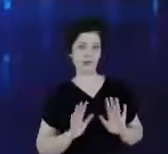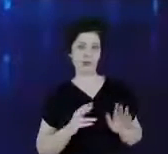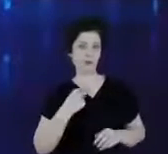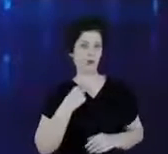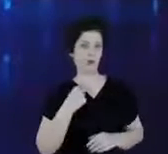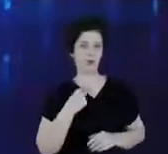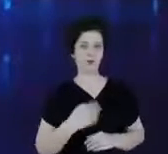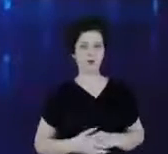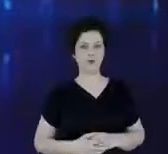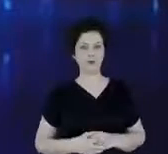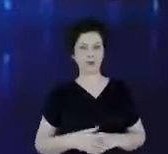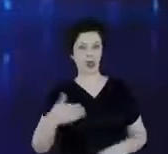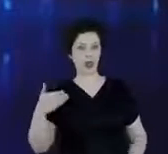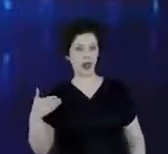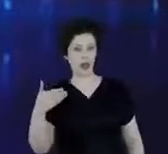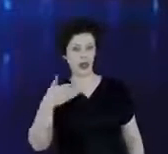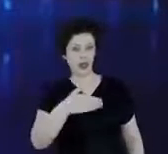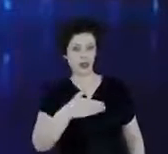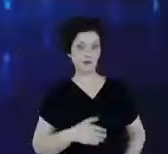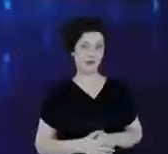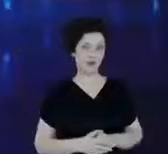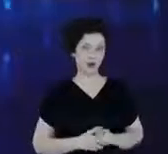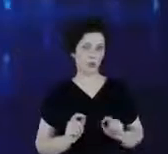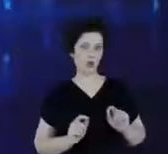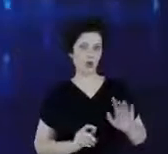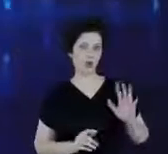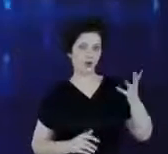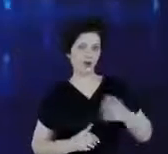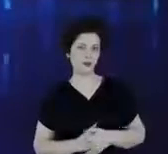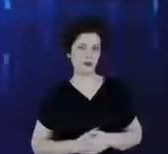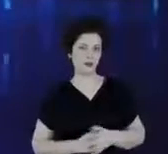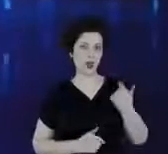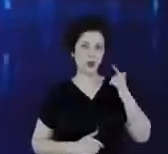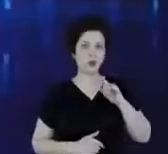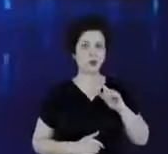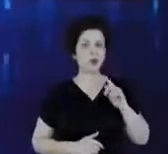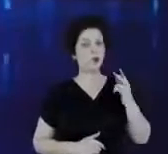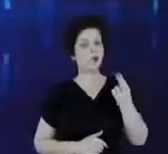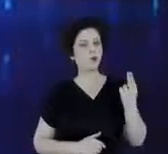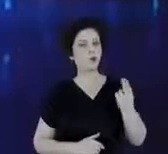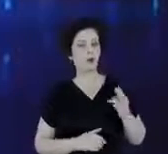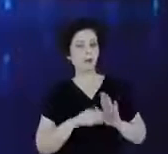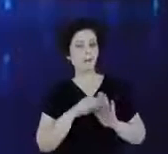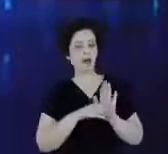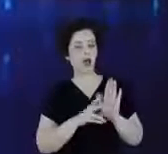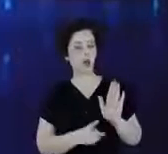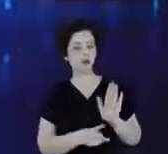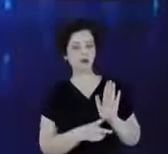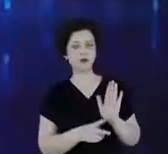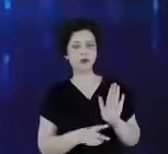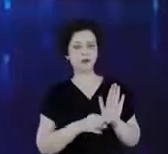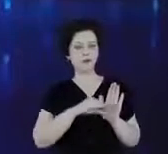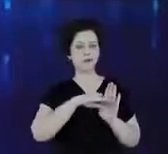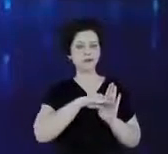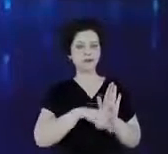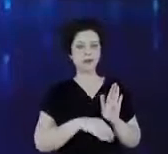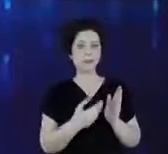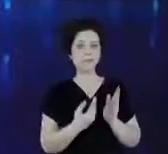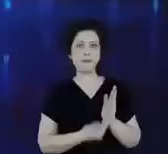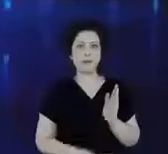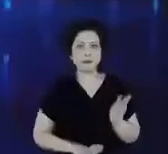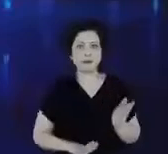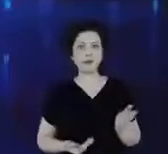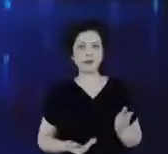se a gente for a gente pode não conseguir mais seguir o nosso planejamento esse a gente civil planejamento